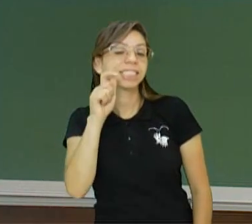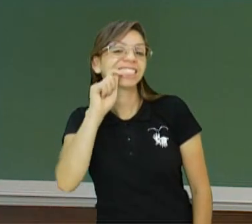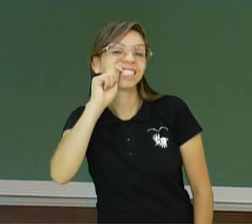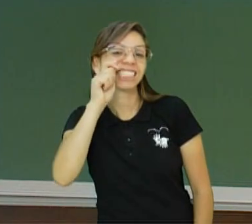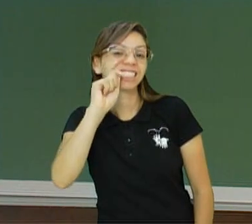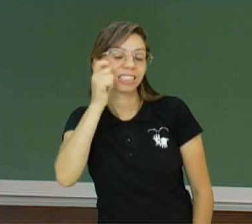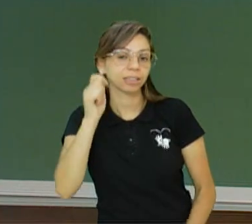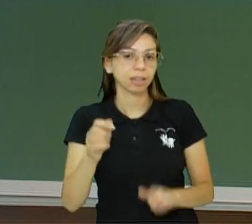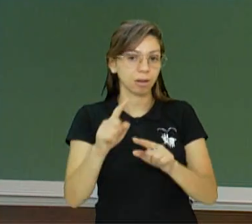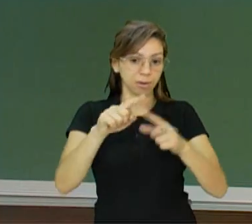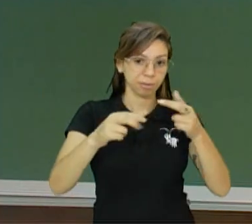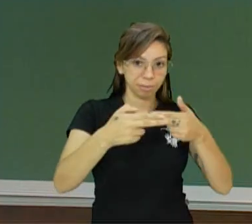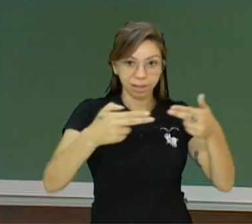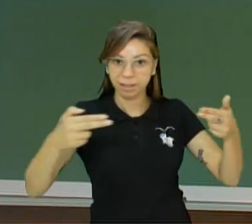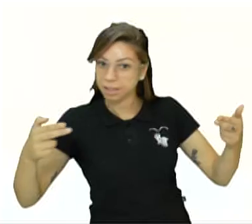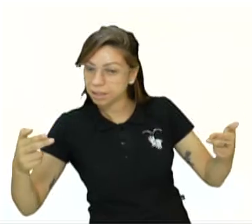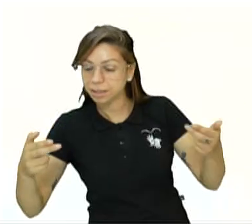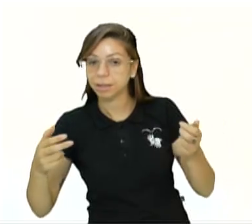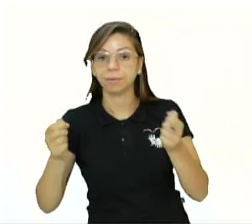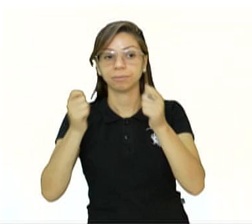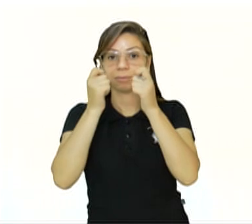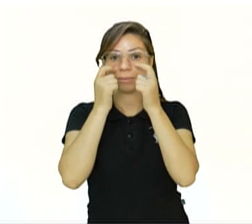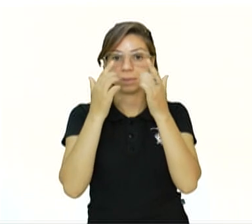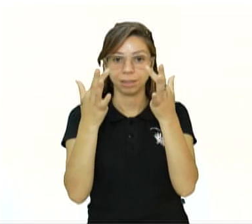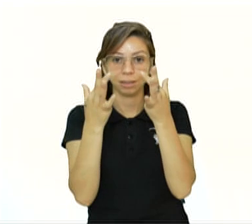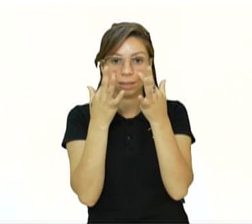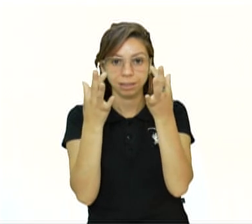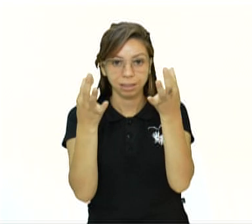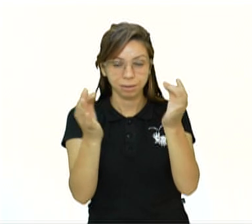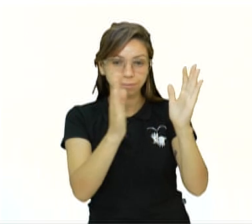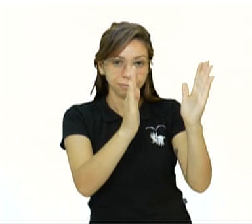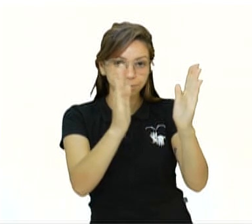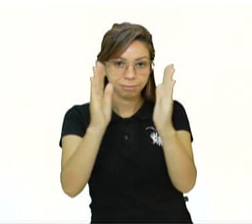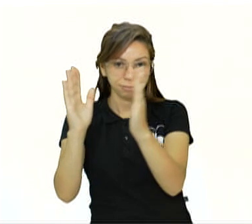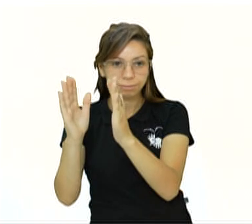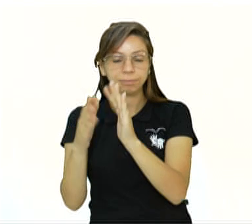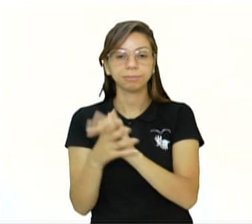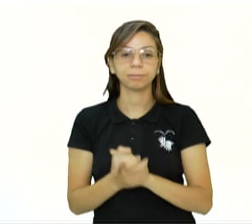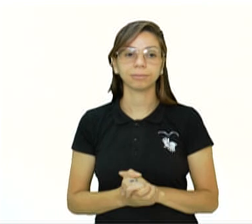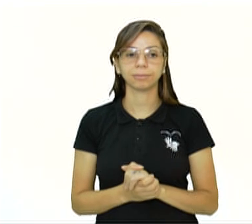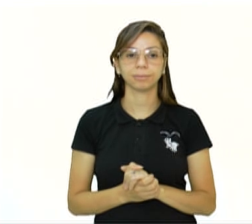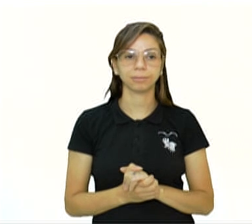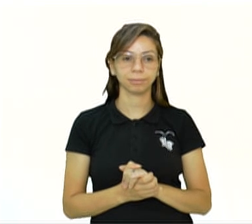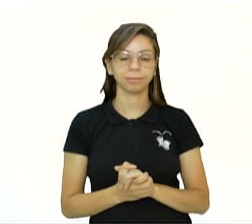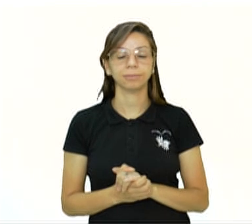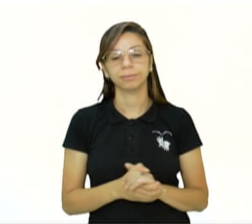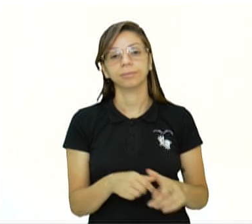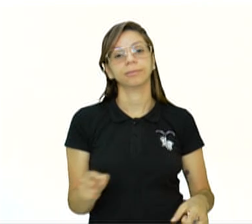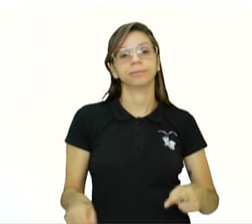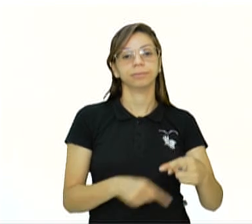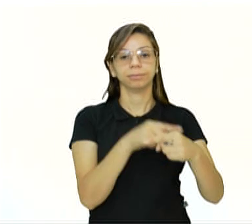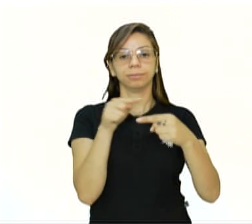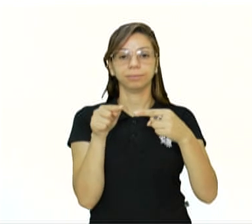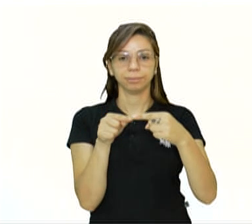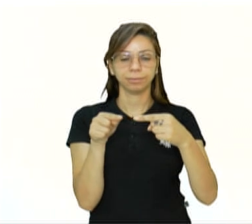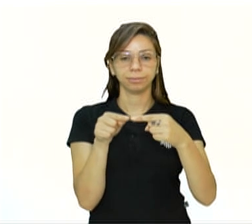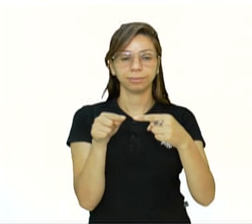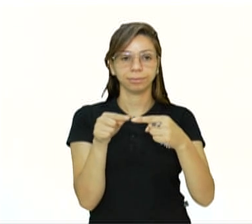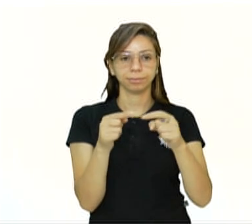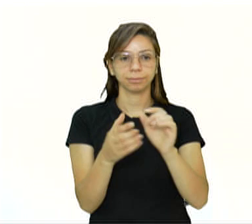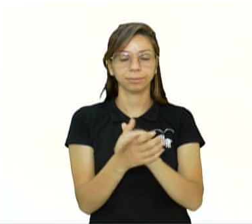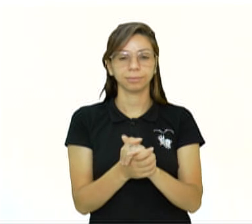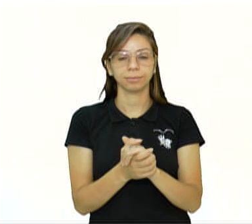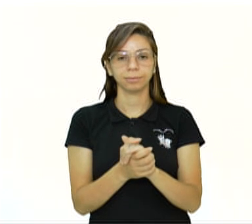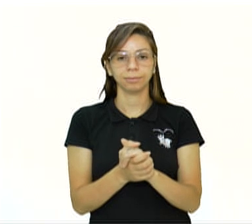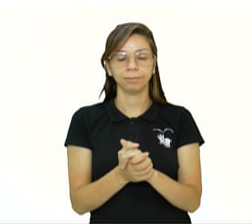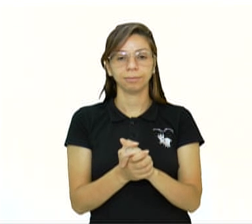quanto material, hein? Presta bem atenção no passo a passo. Então, passo 1. Ligue os